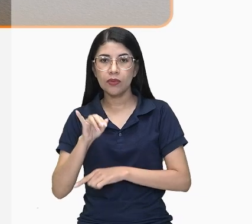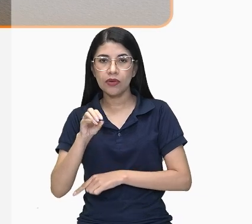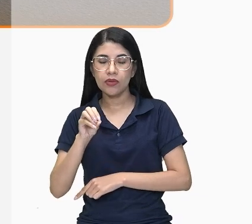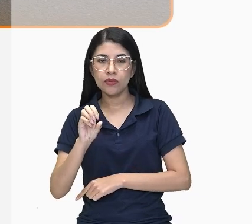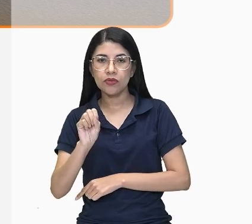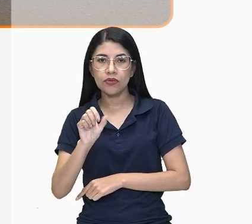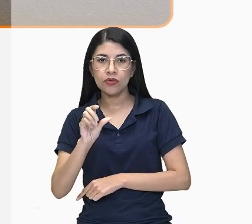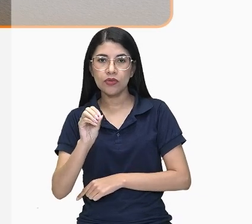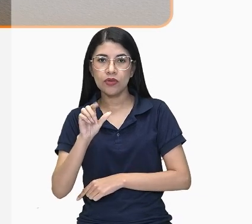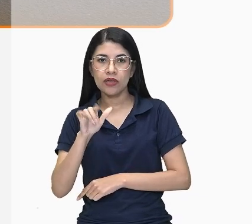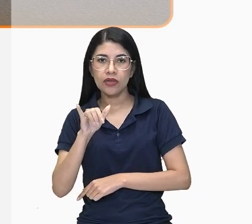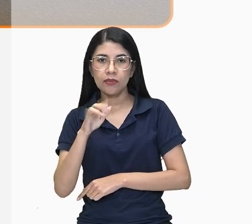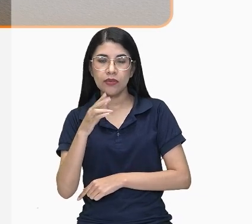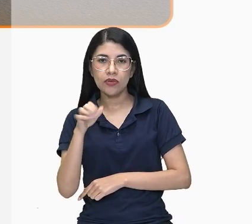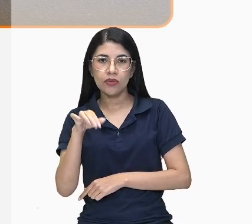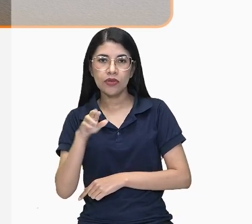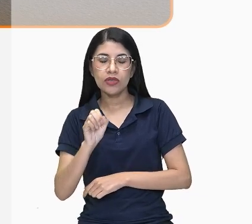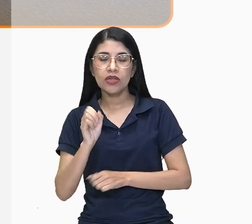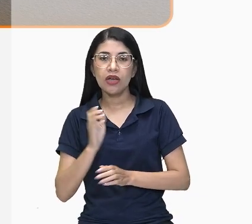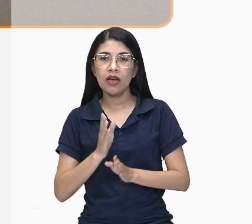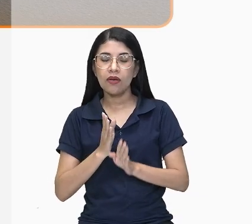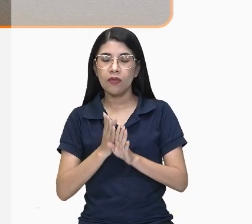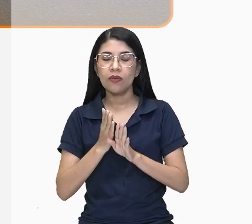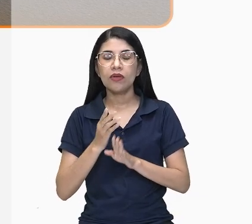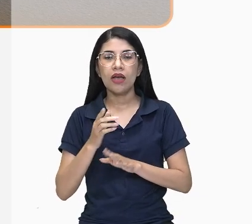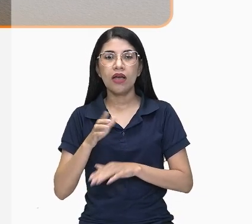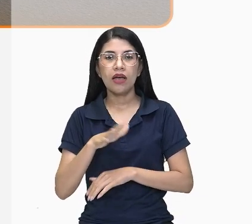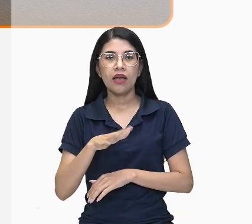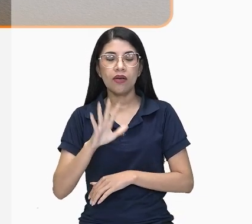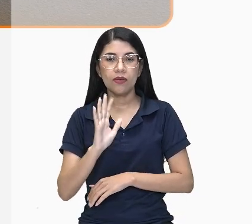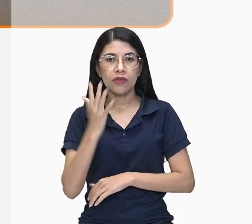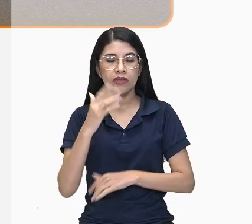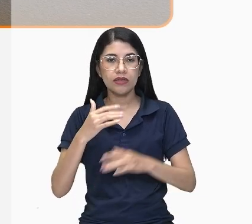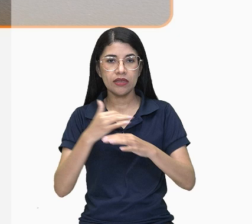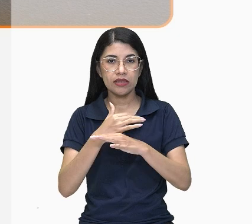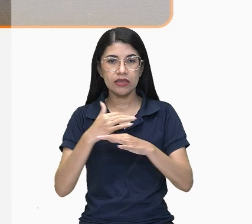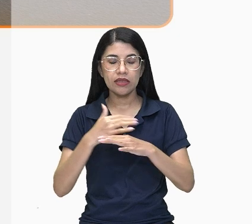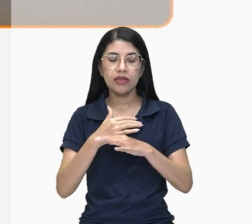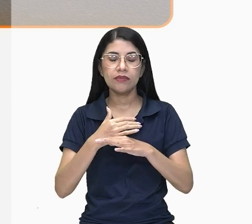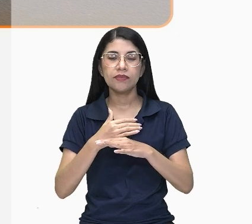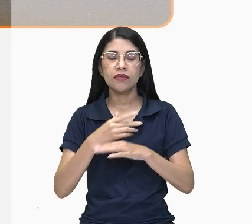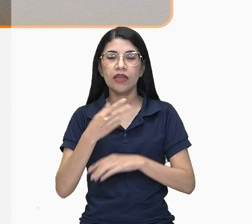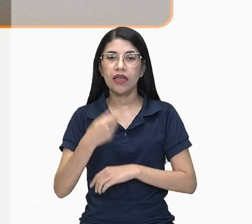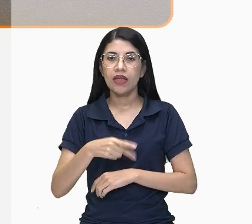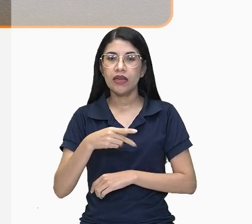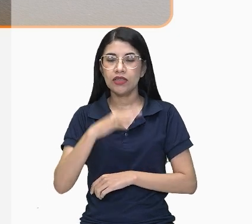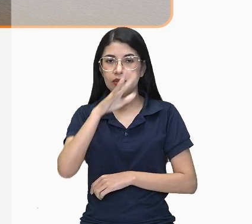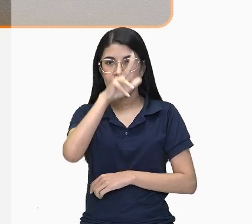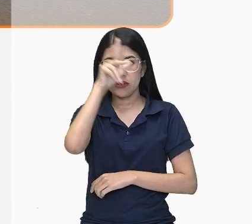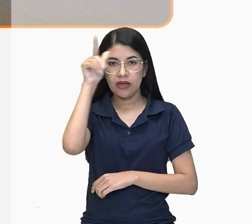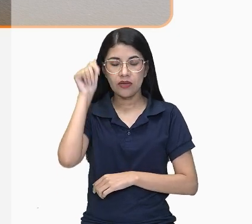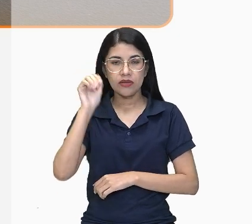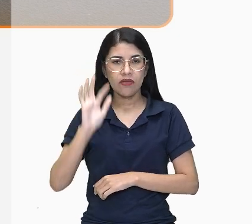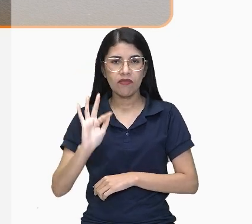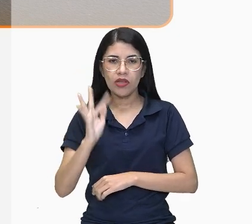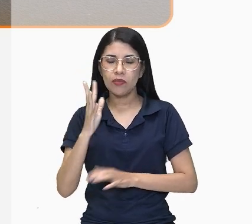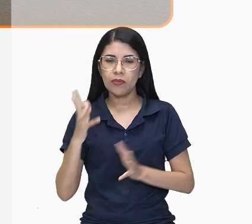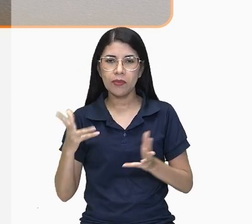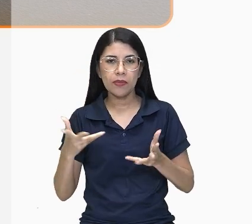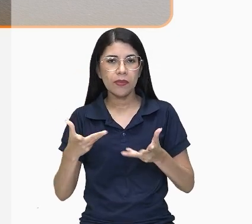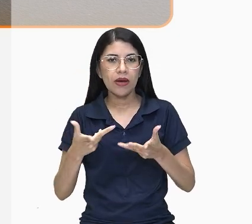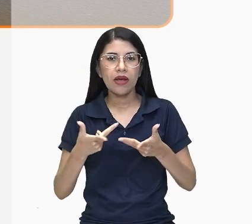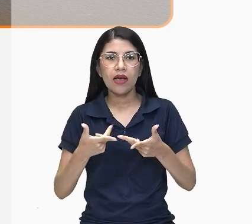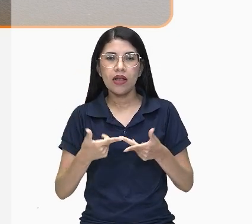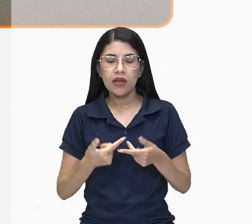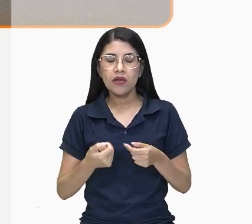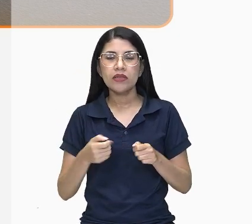ocorre na frente da cidade de Manaus. Então, é um fenômeno aí espetacular, atrai um grande